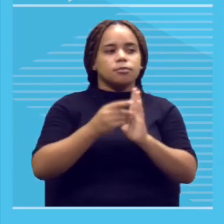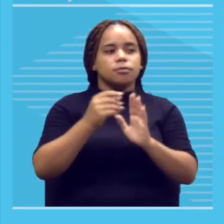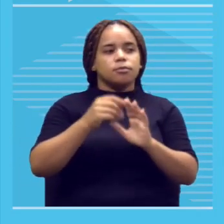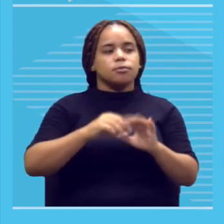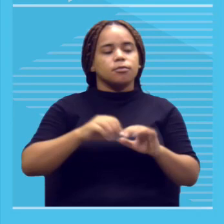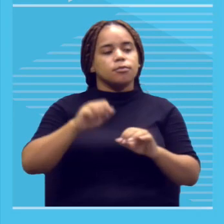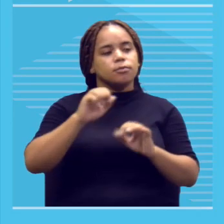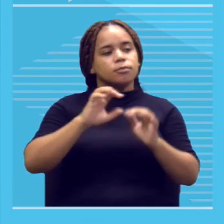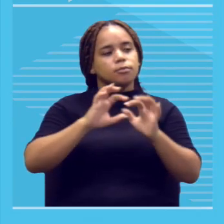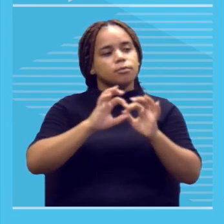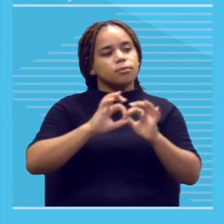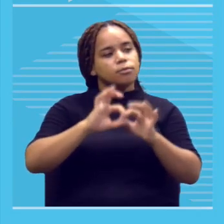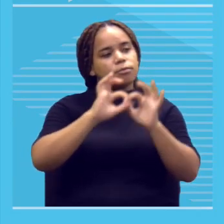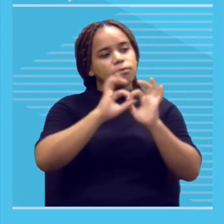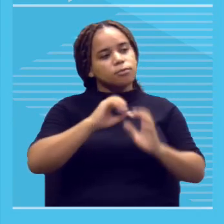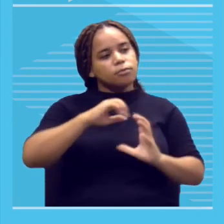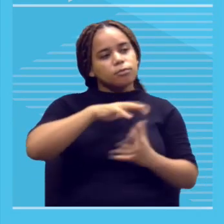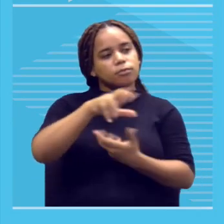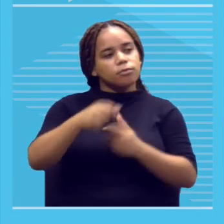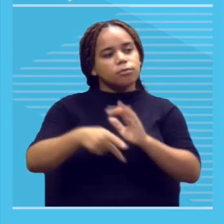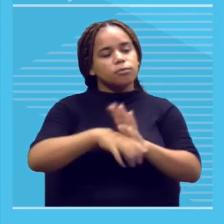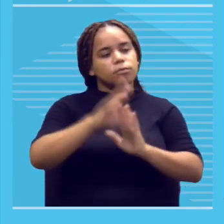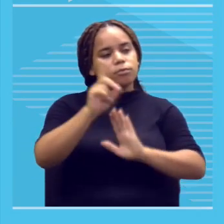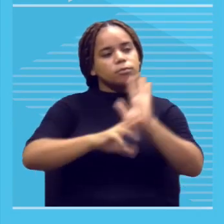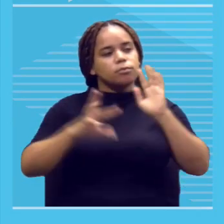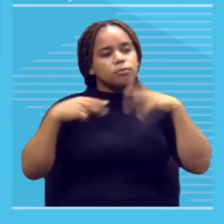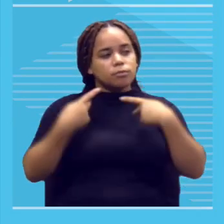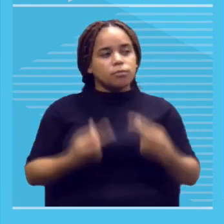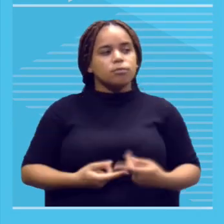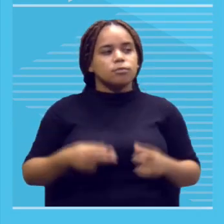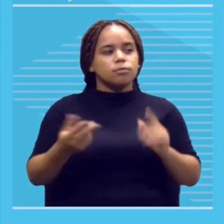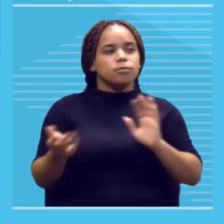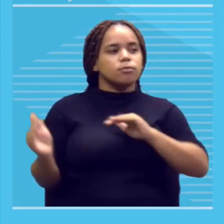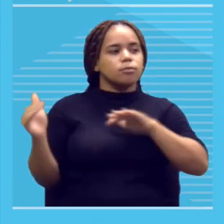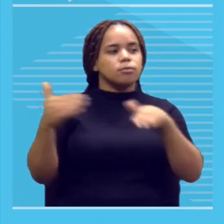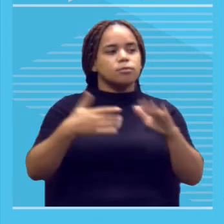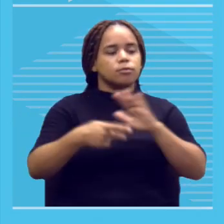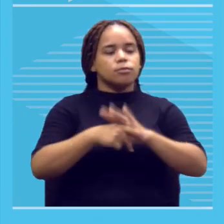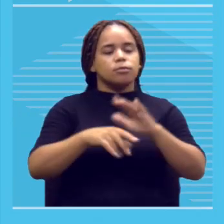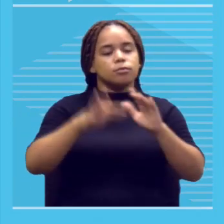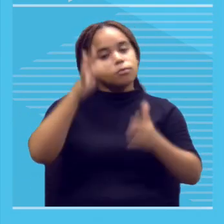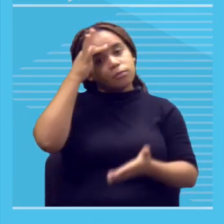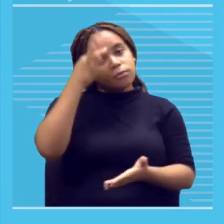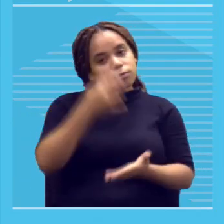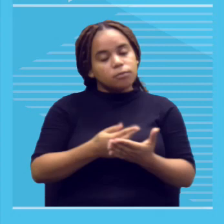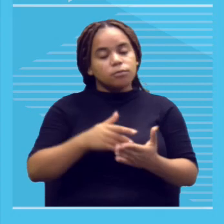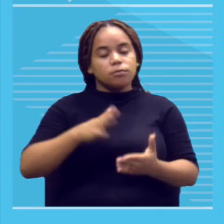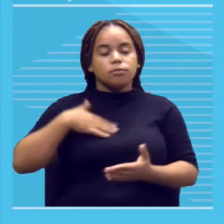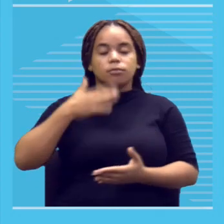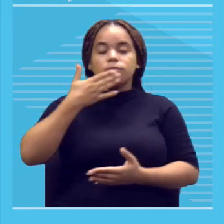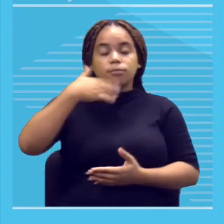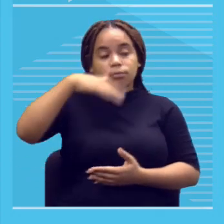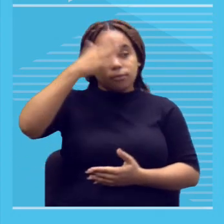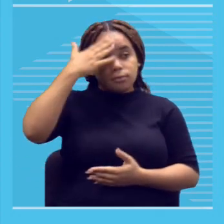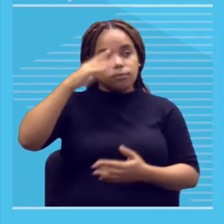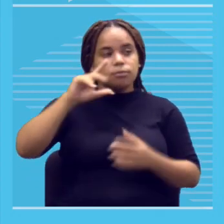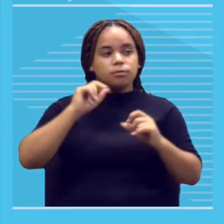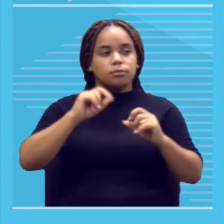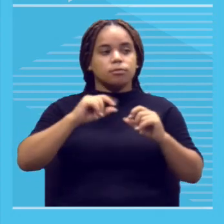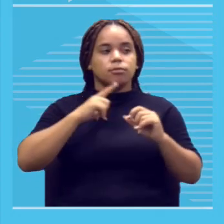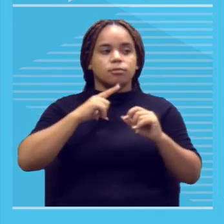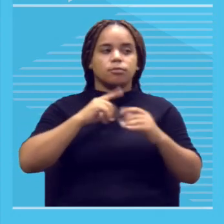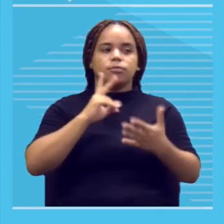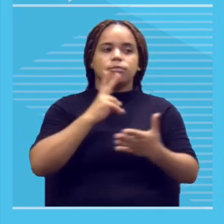universal dos direitos humanos voltada aos princípios da Fé islâmica que são invocados